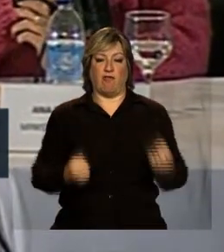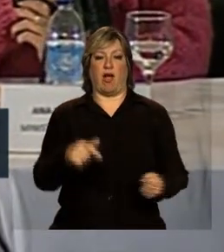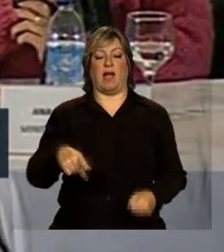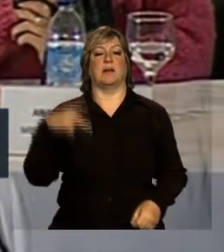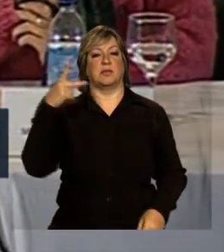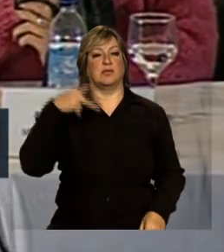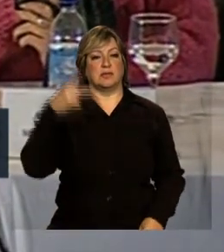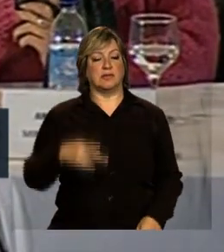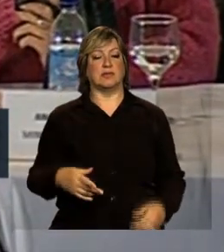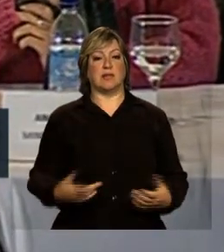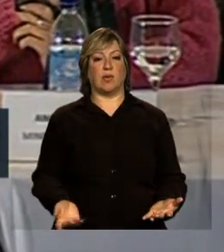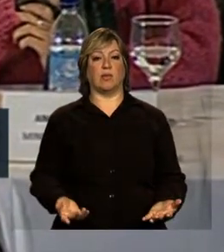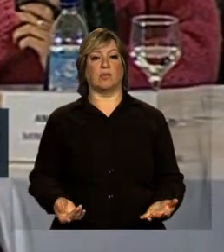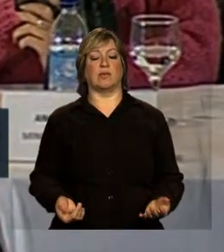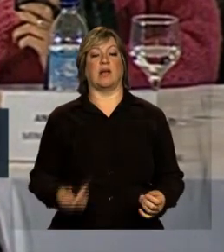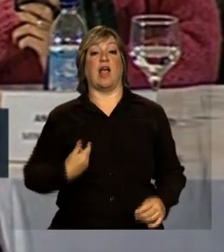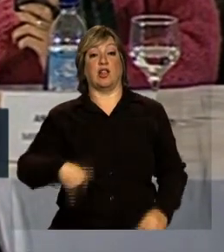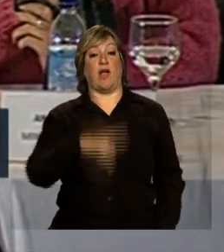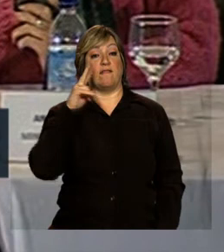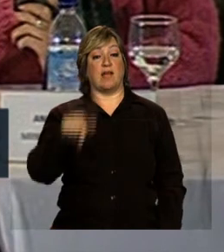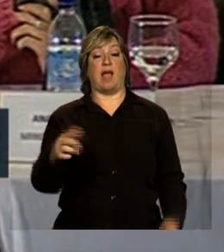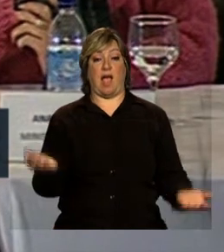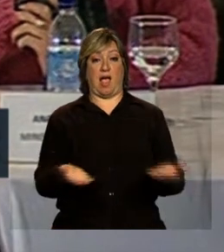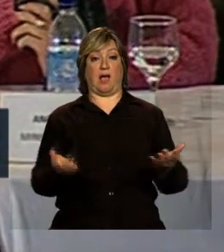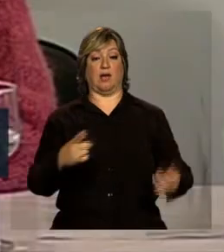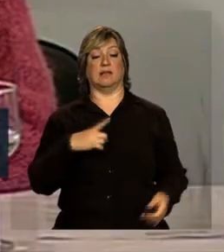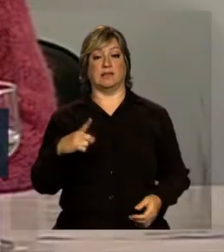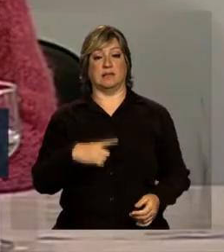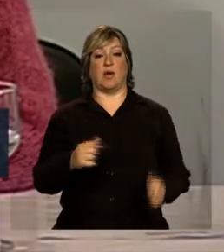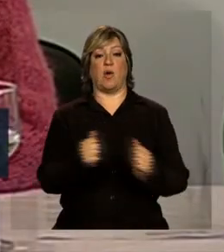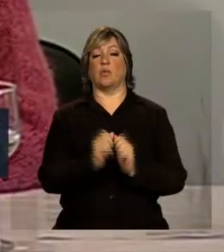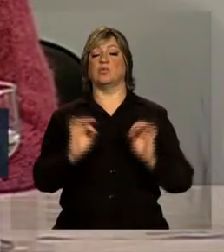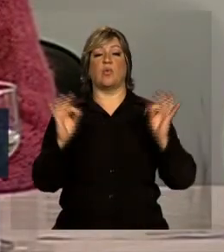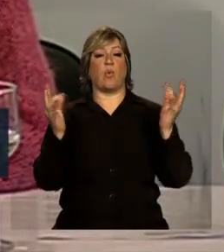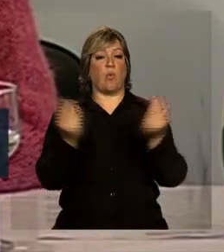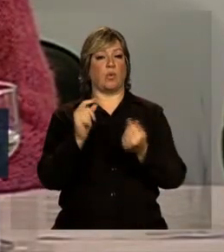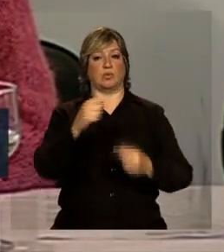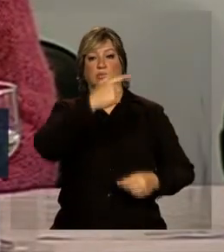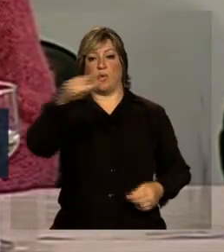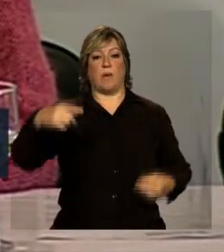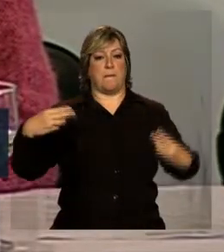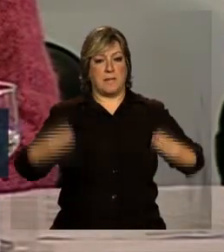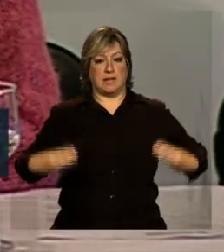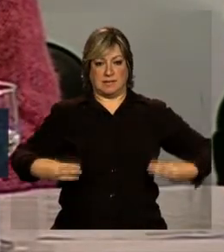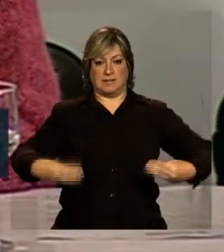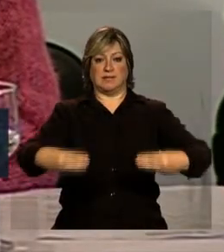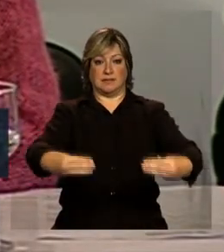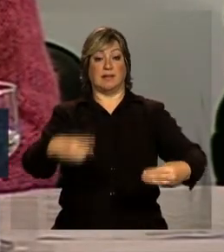política. E a gente vê agora com todos os outros ministérios que